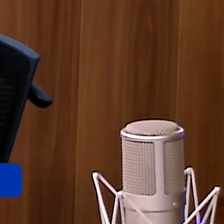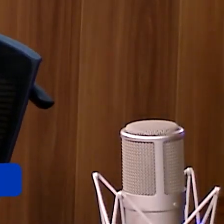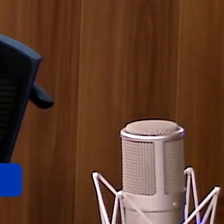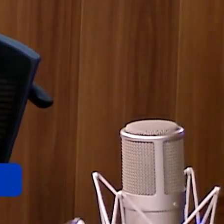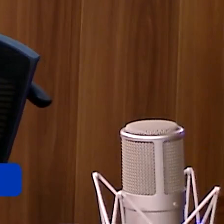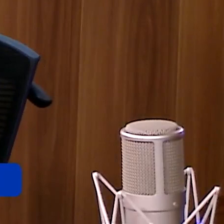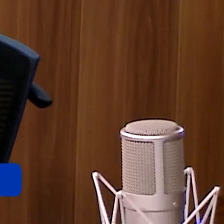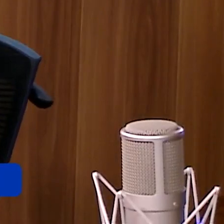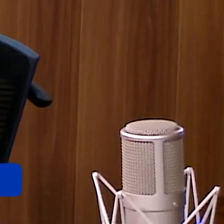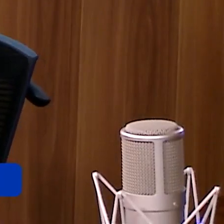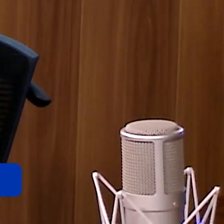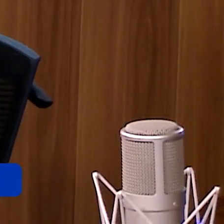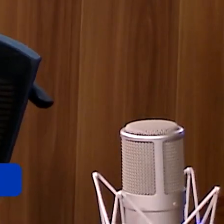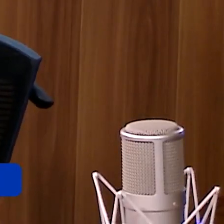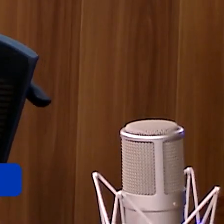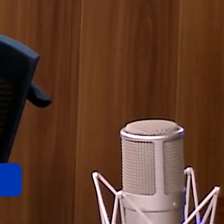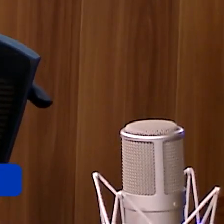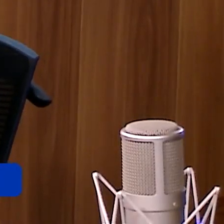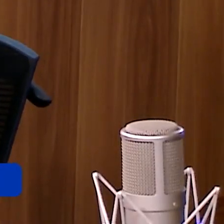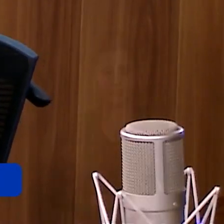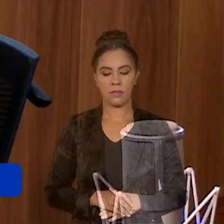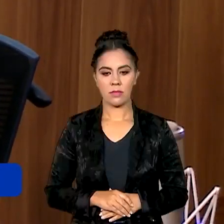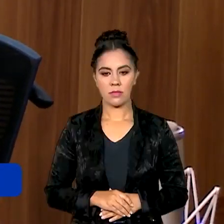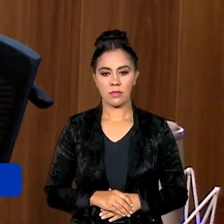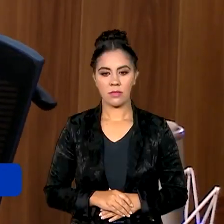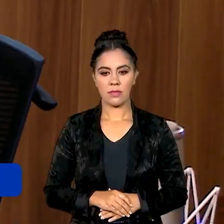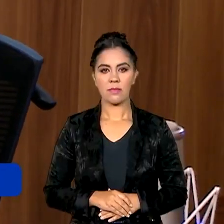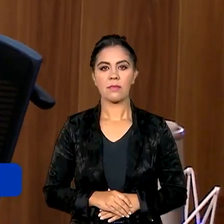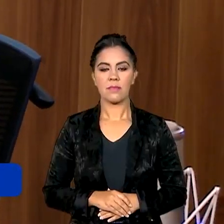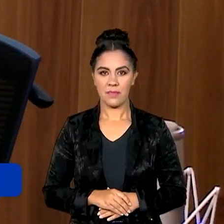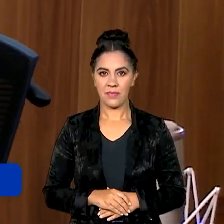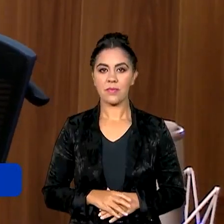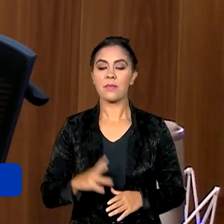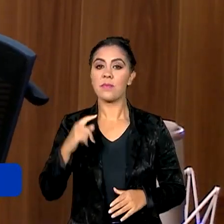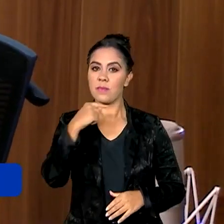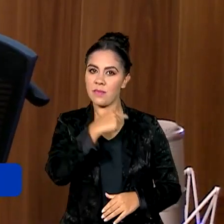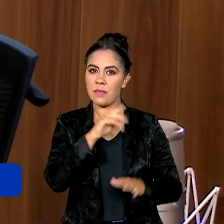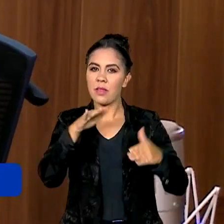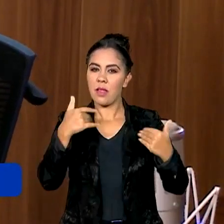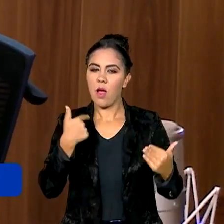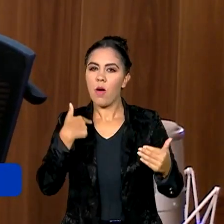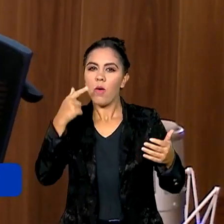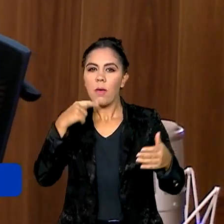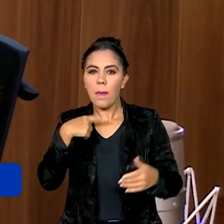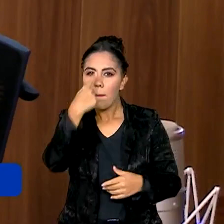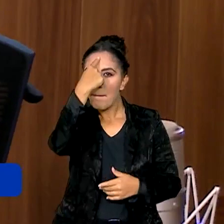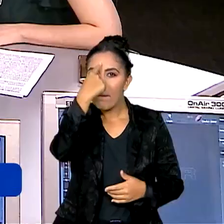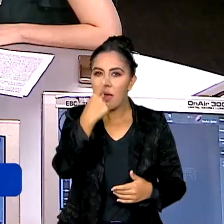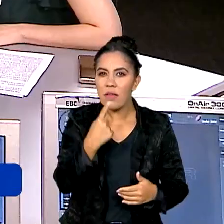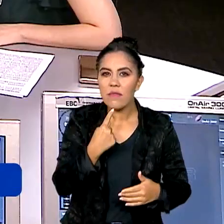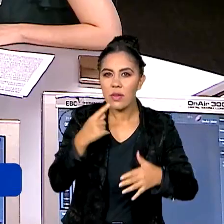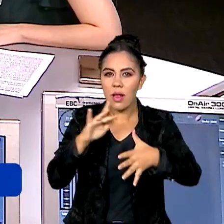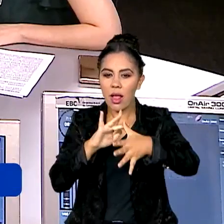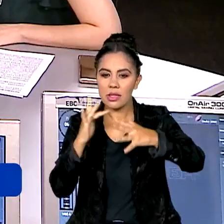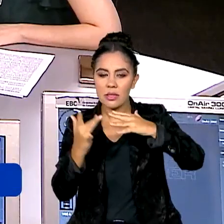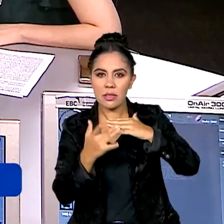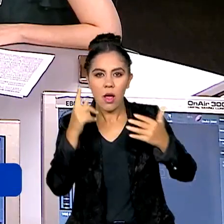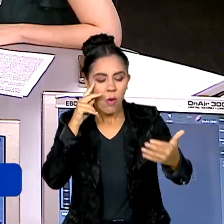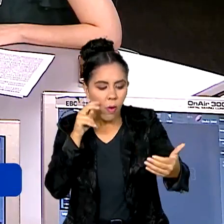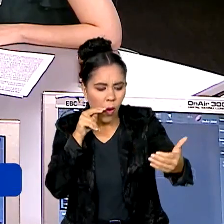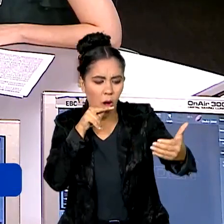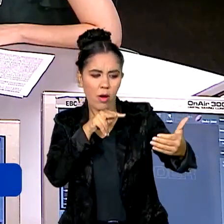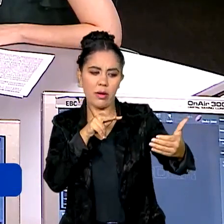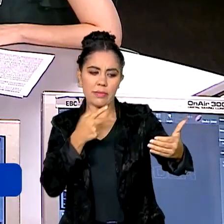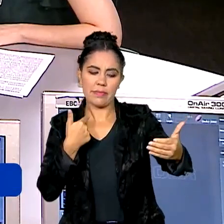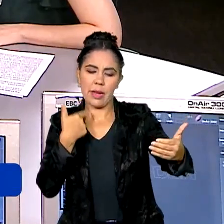né? Exatamente. Então, normalmente eu olho a mensagem e vou olhar o perfil da pessoa para avaliar se é uma pessoa que está ali. Porque